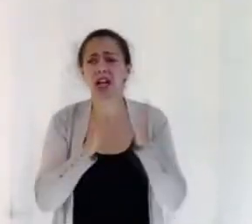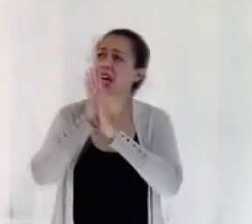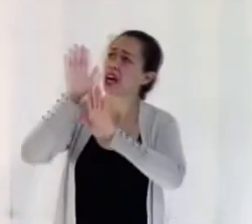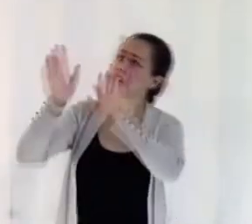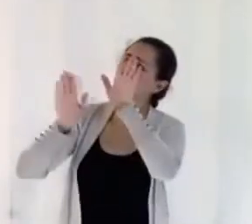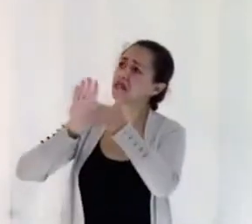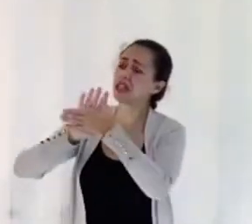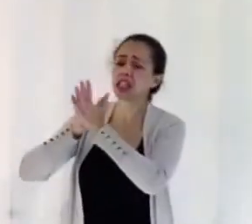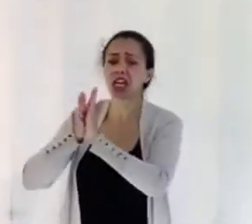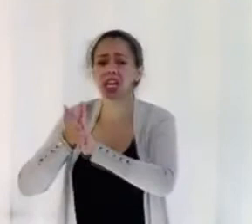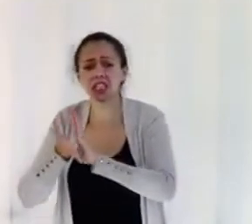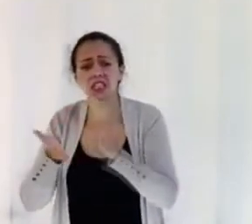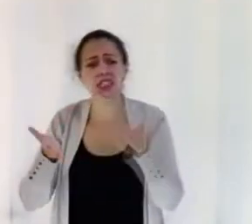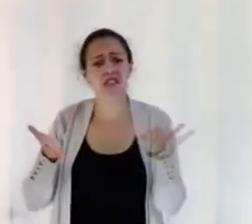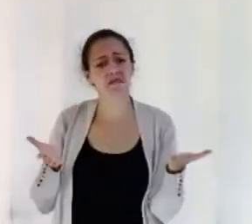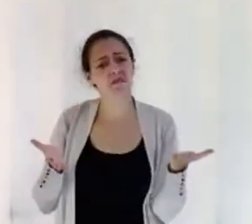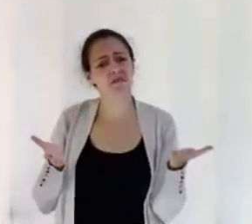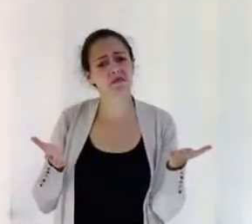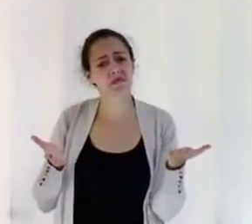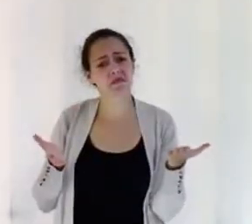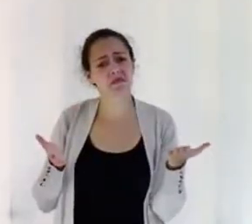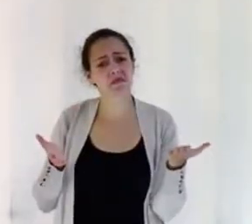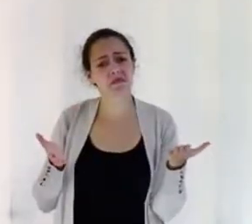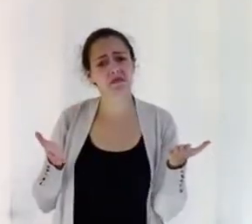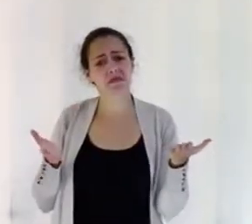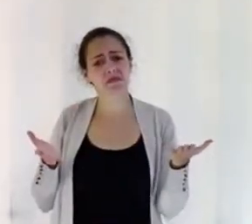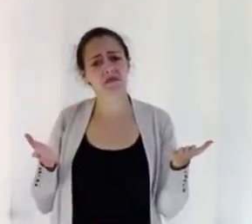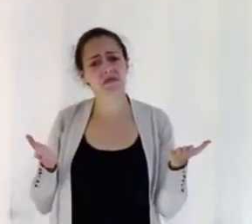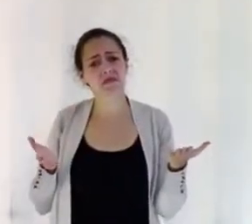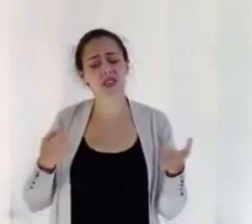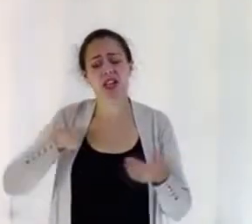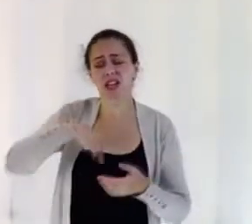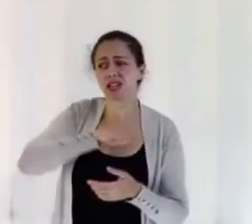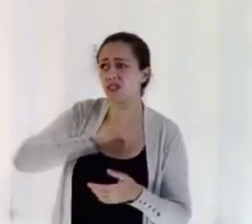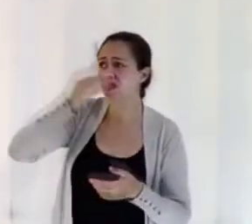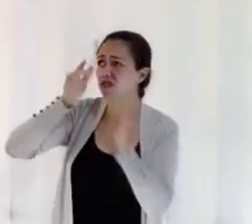nossos guias sem fraquejar,